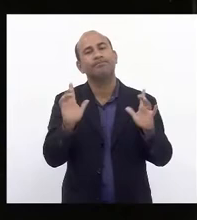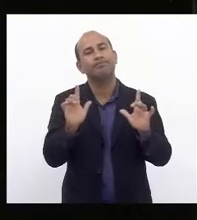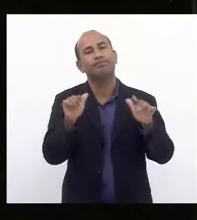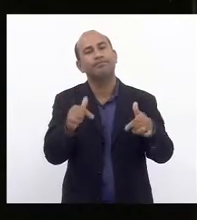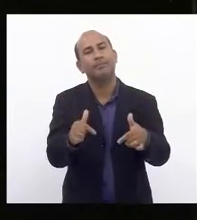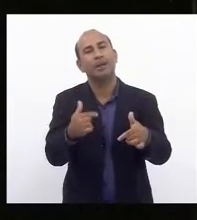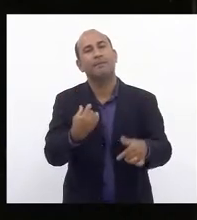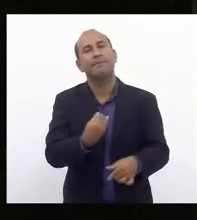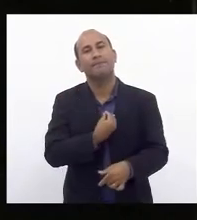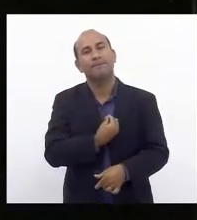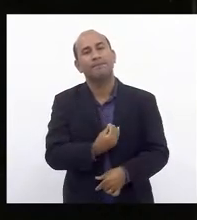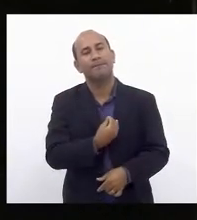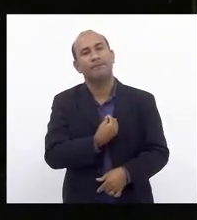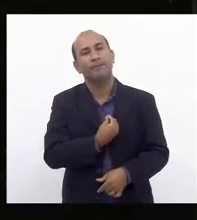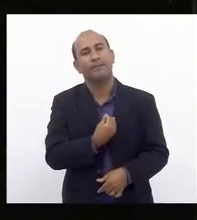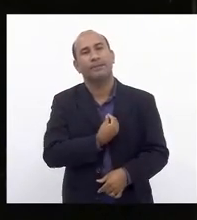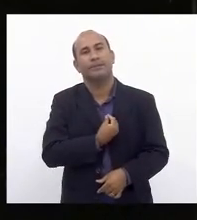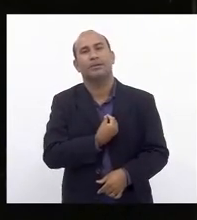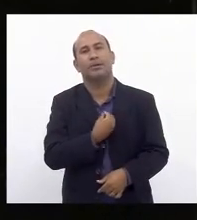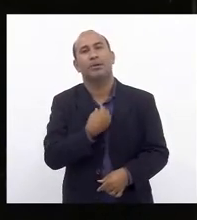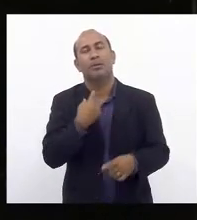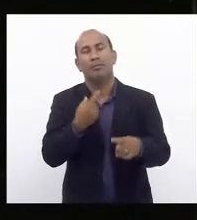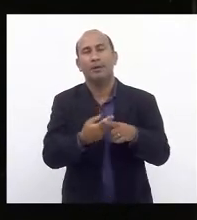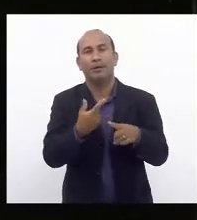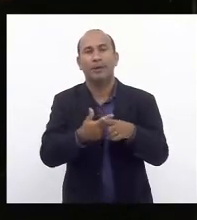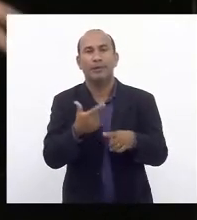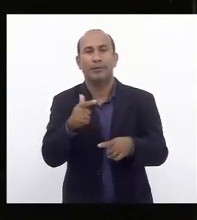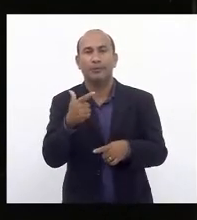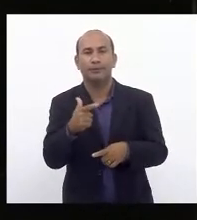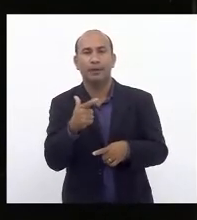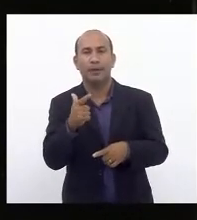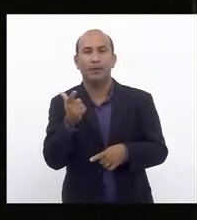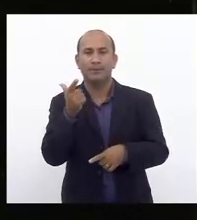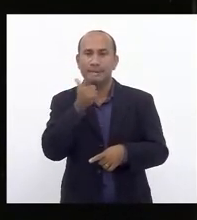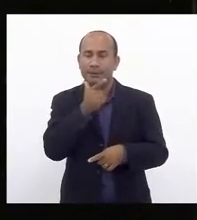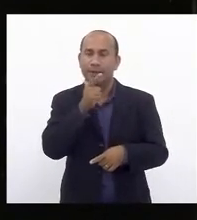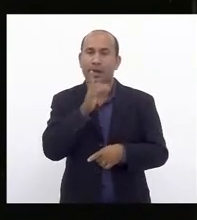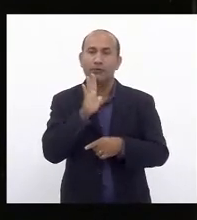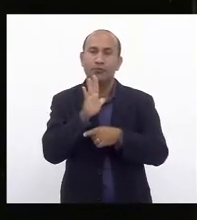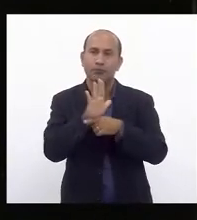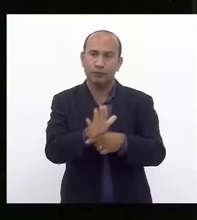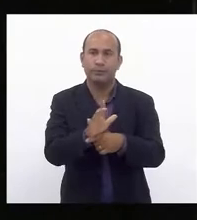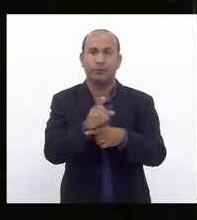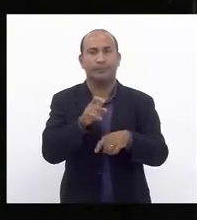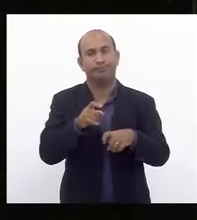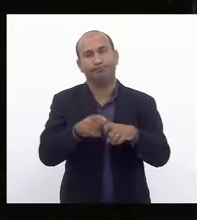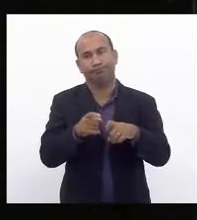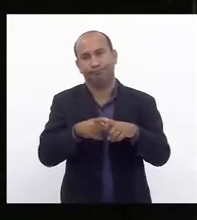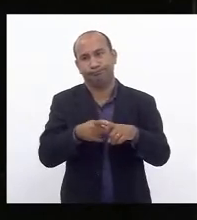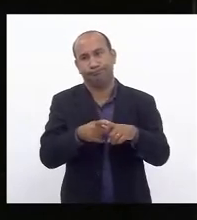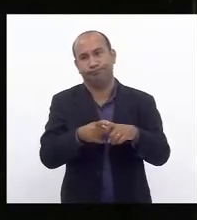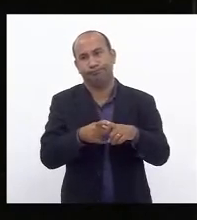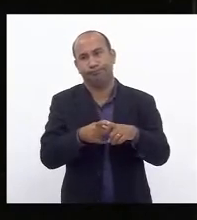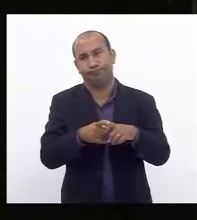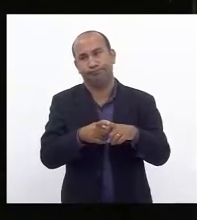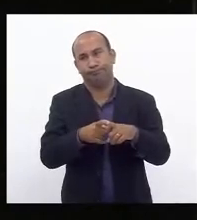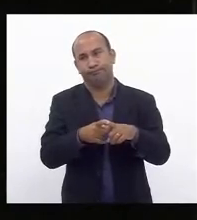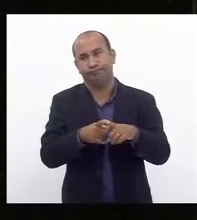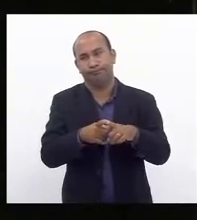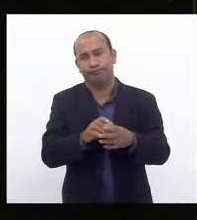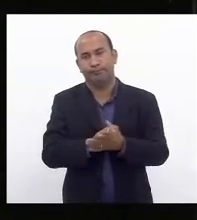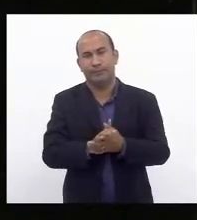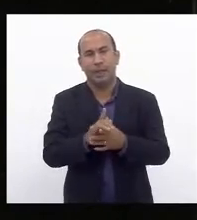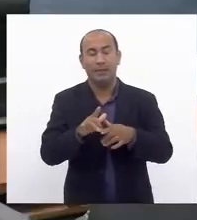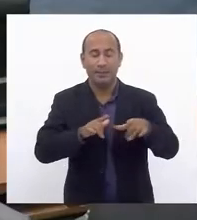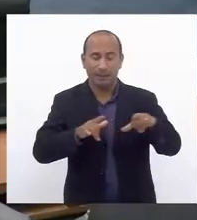condição, a sua vitalidade, porque não tem aonde ser atendido. Não tem, né? Ele